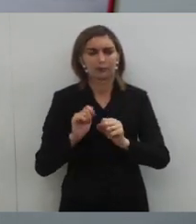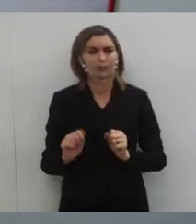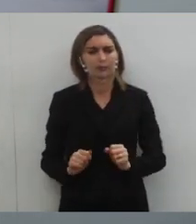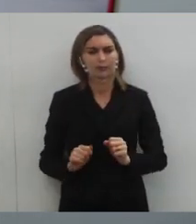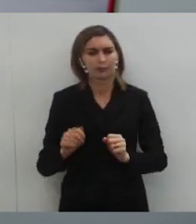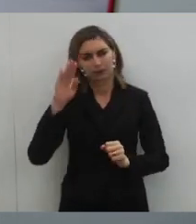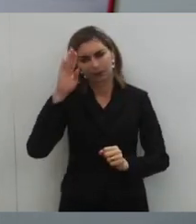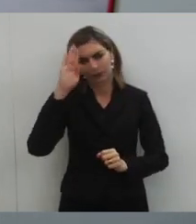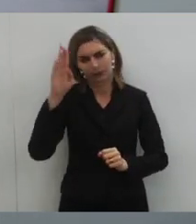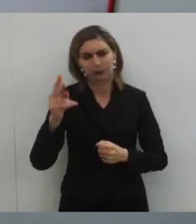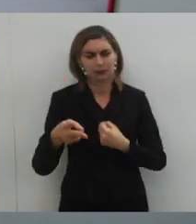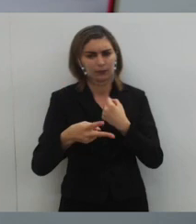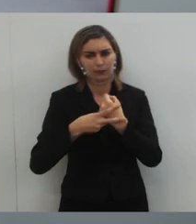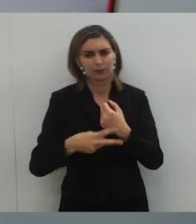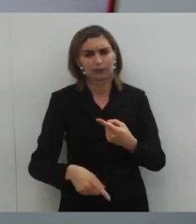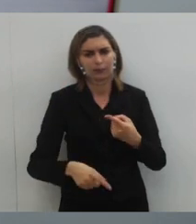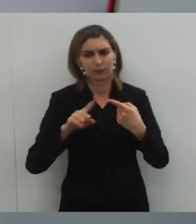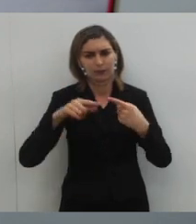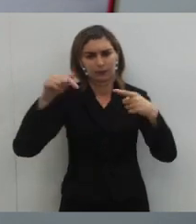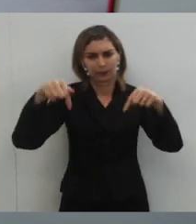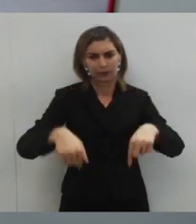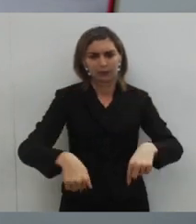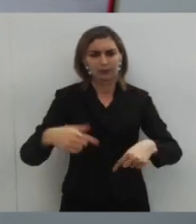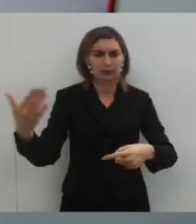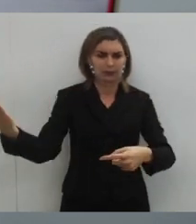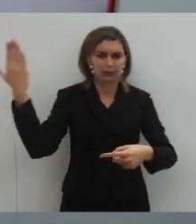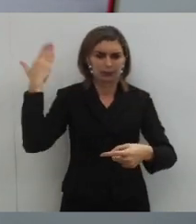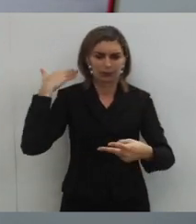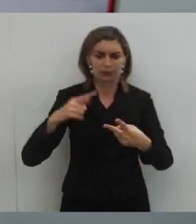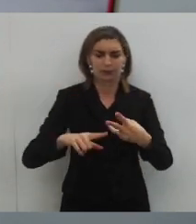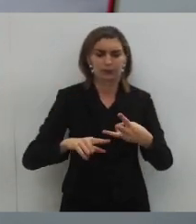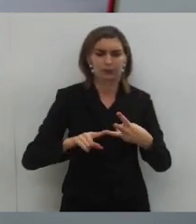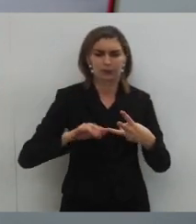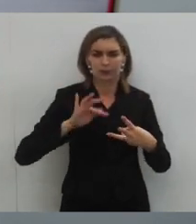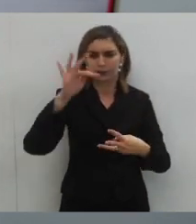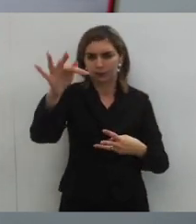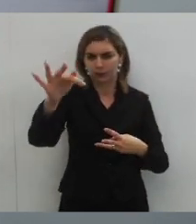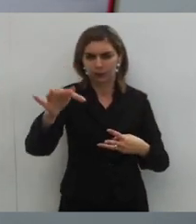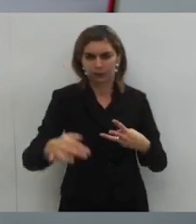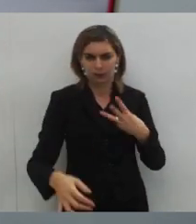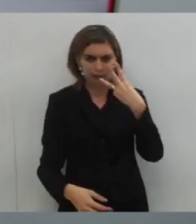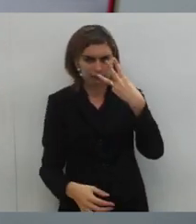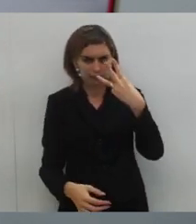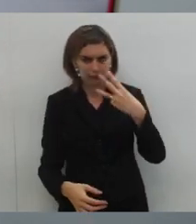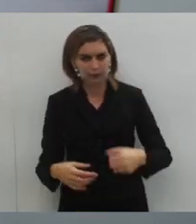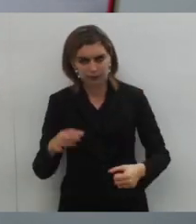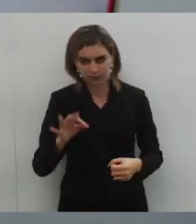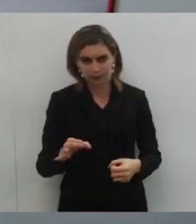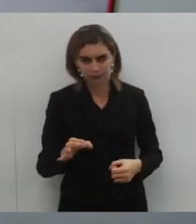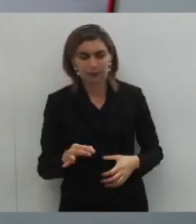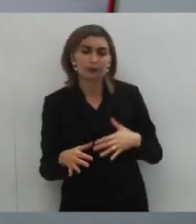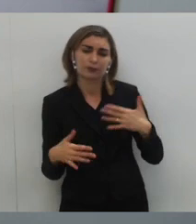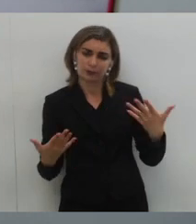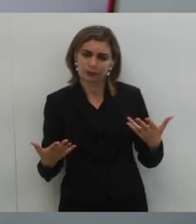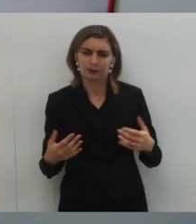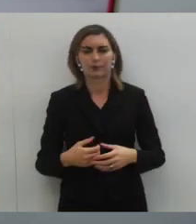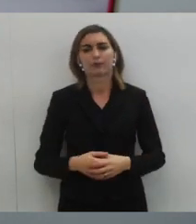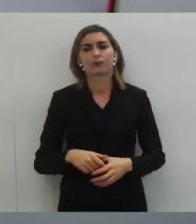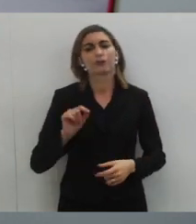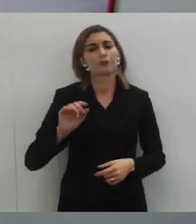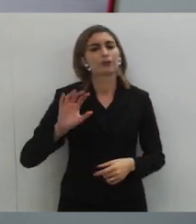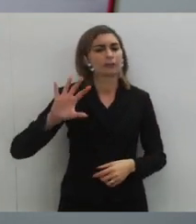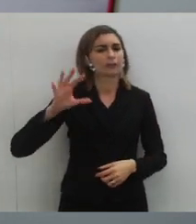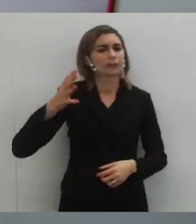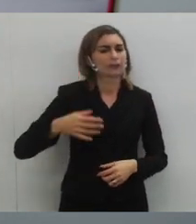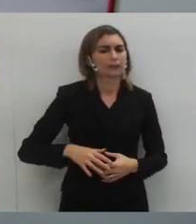assim, principais. Presente, passado e futuro, certo? Tá certo? Pronto. Aí o que é que